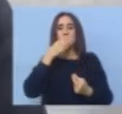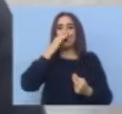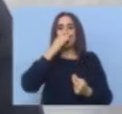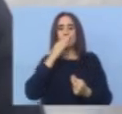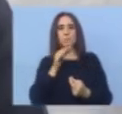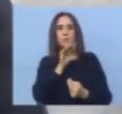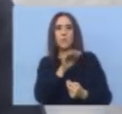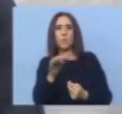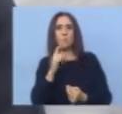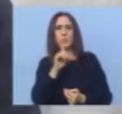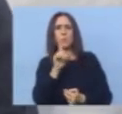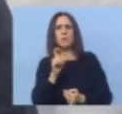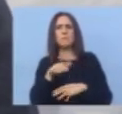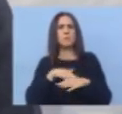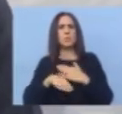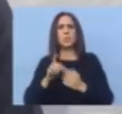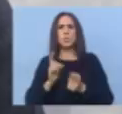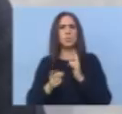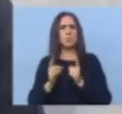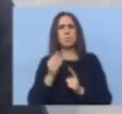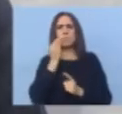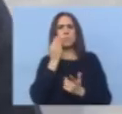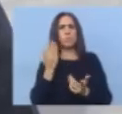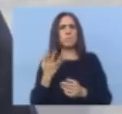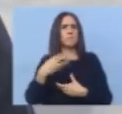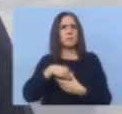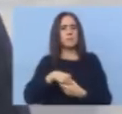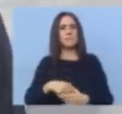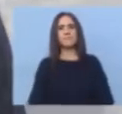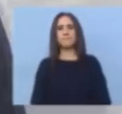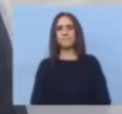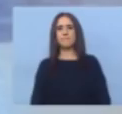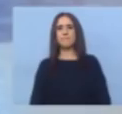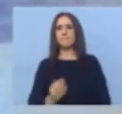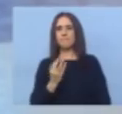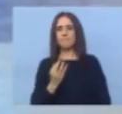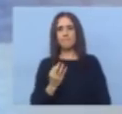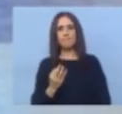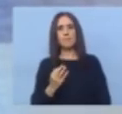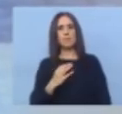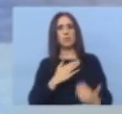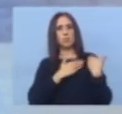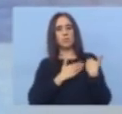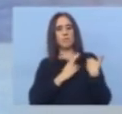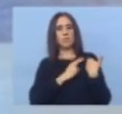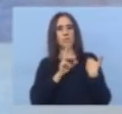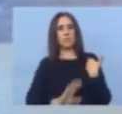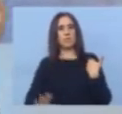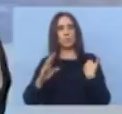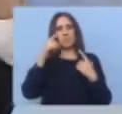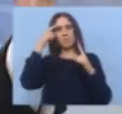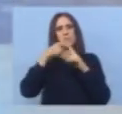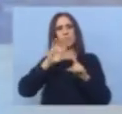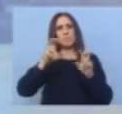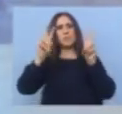vão perguntar o que é que nós estamos a fazer e como é que fazem parte. Enquanto responsável, chefe nacional da Missão País, de que forma é que está